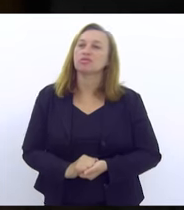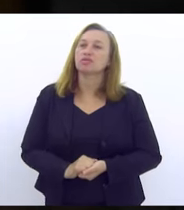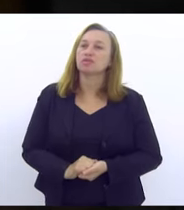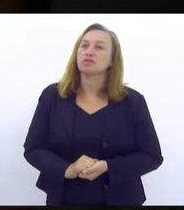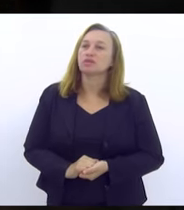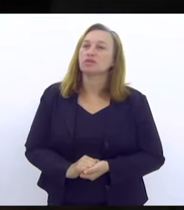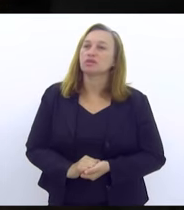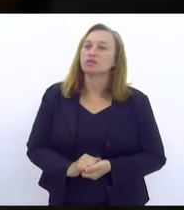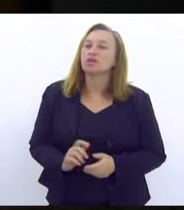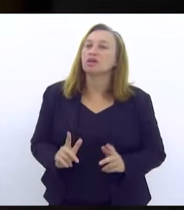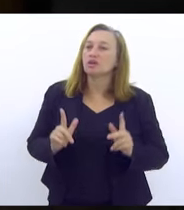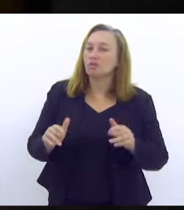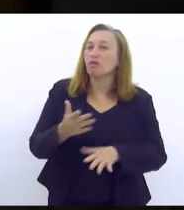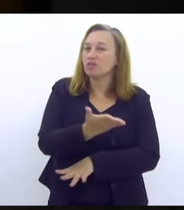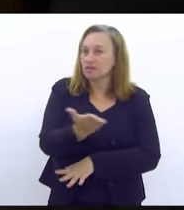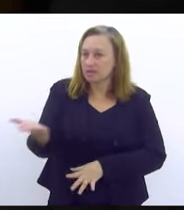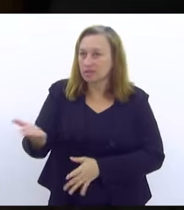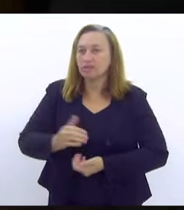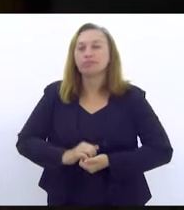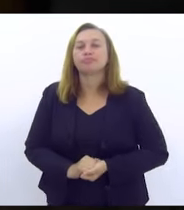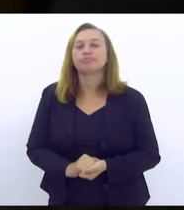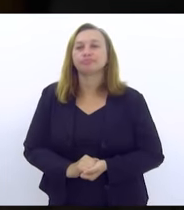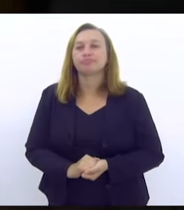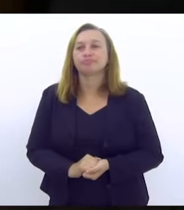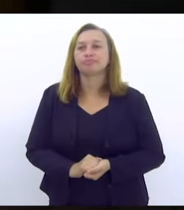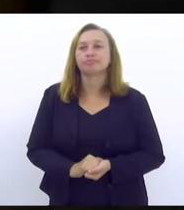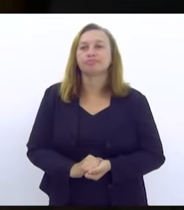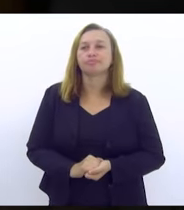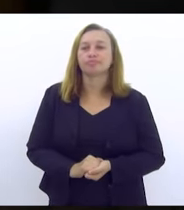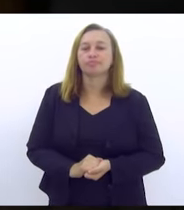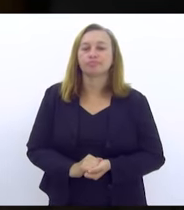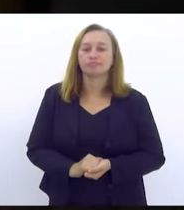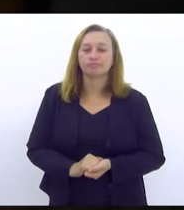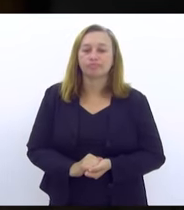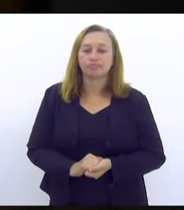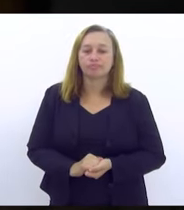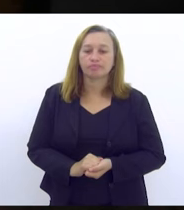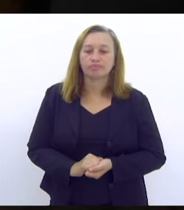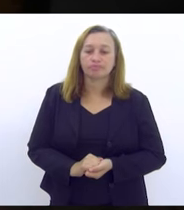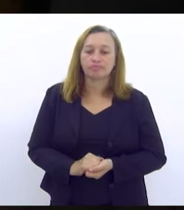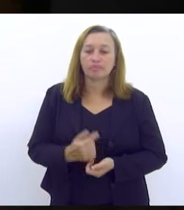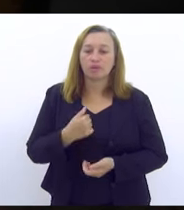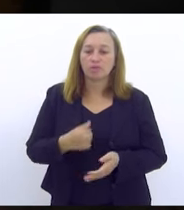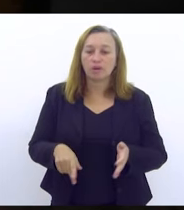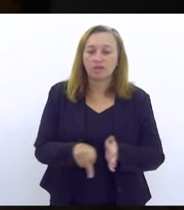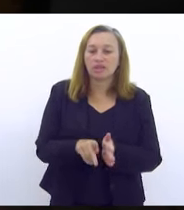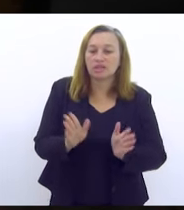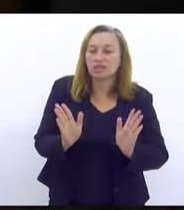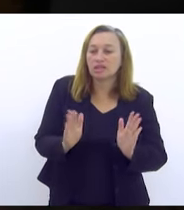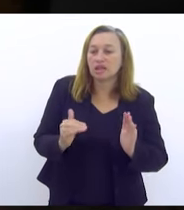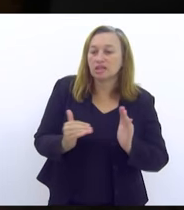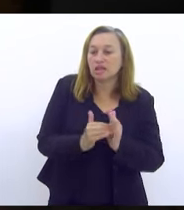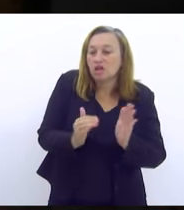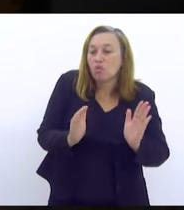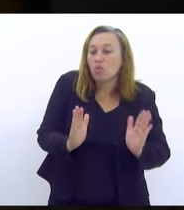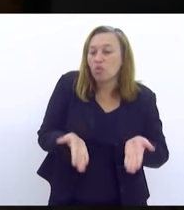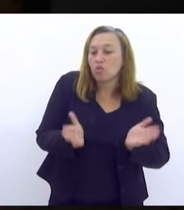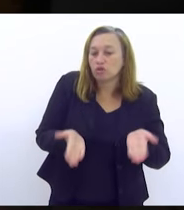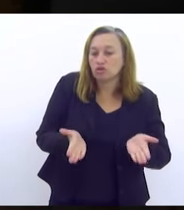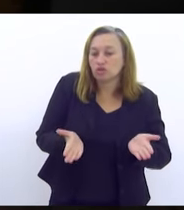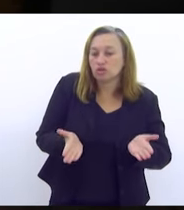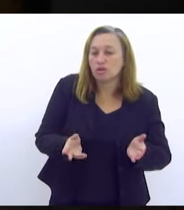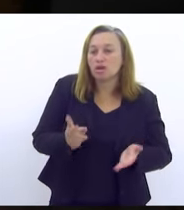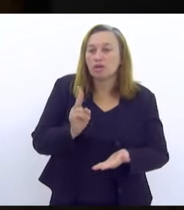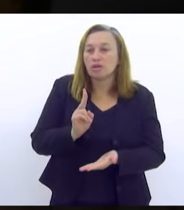caso com todas vocês. Eu amava ser da EBI, e sou até hoje. Mesmo afastada